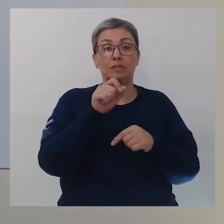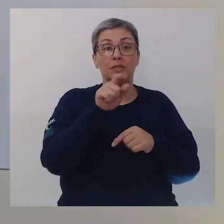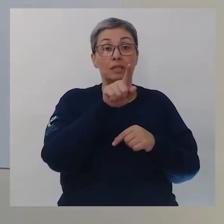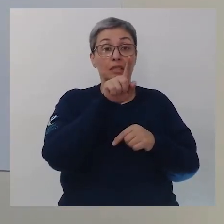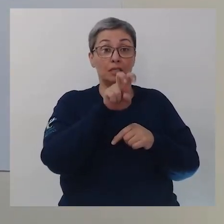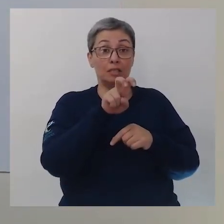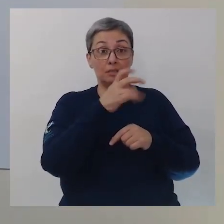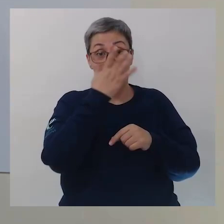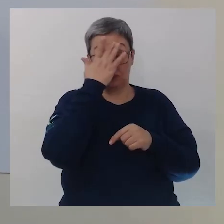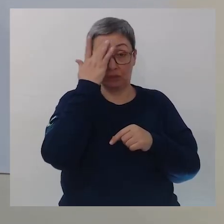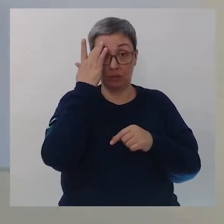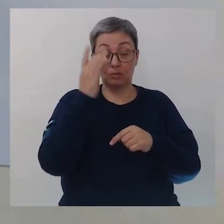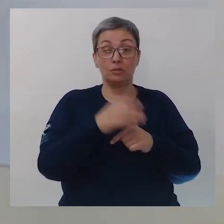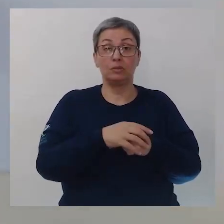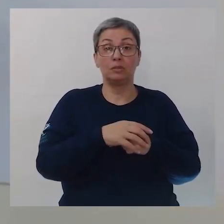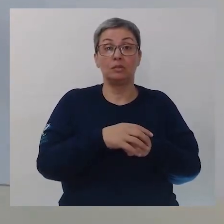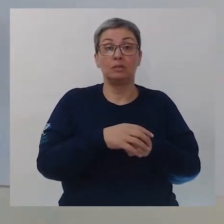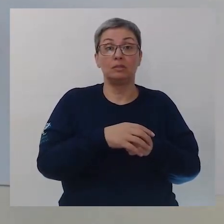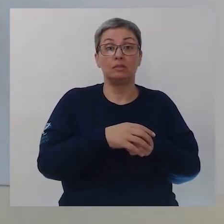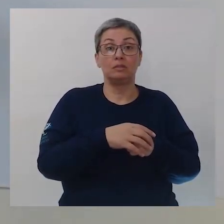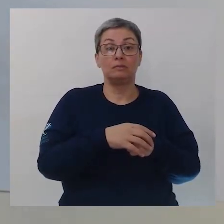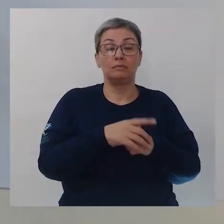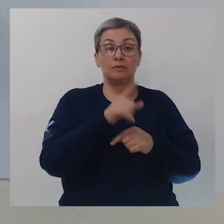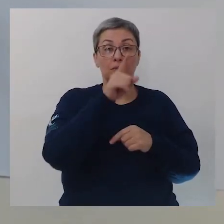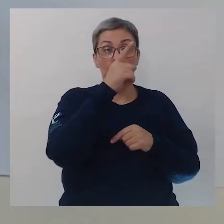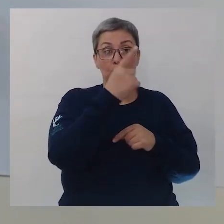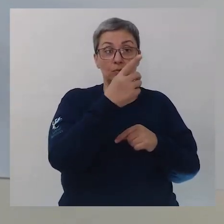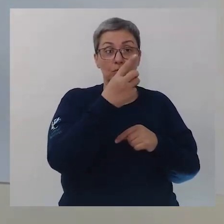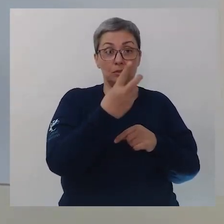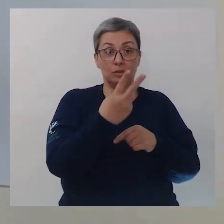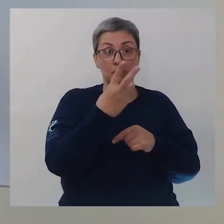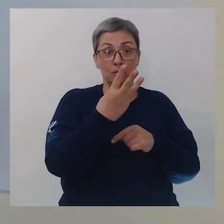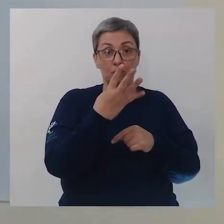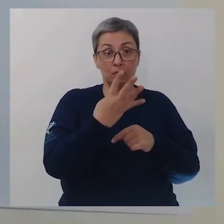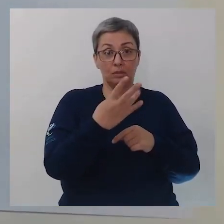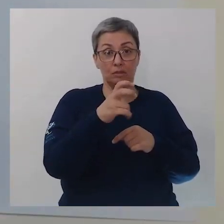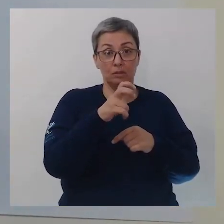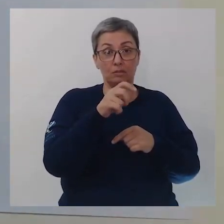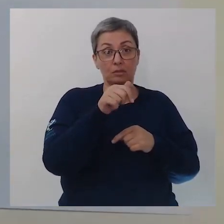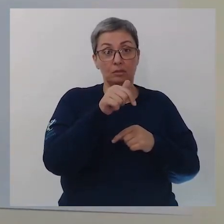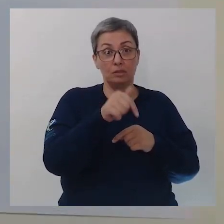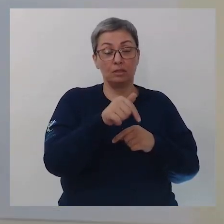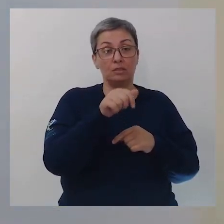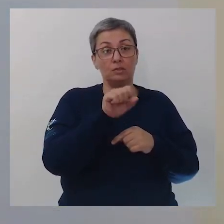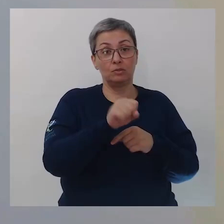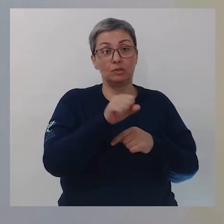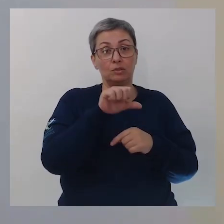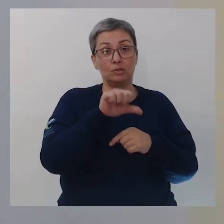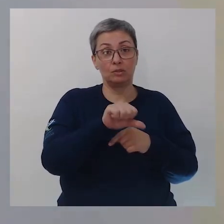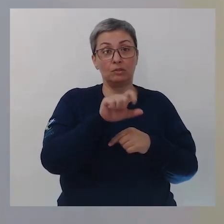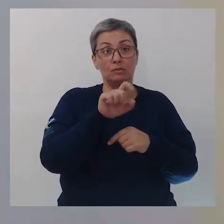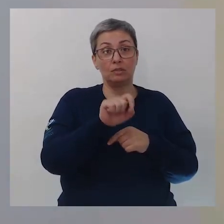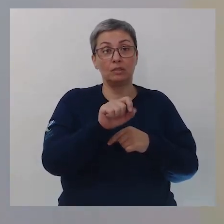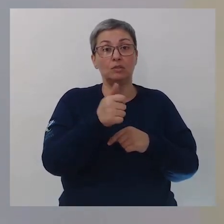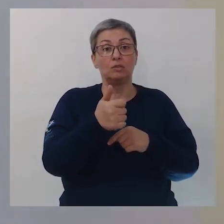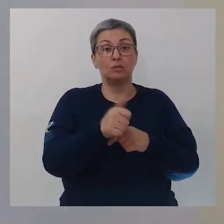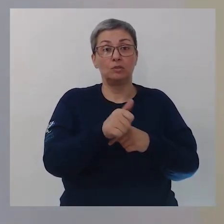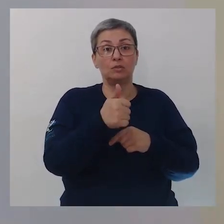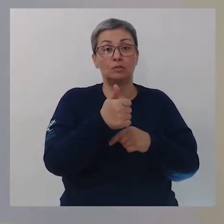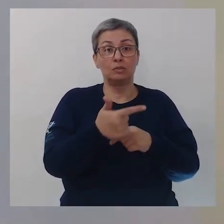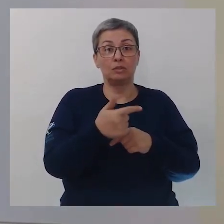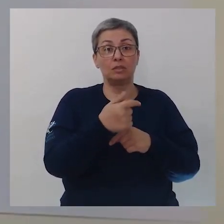15 pessoas. 3, 4, 5, 6, 7, 8, 9, 10,